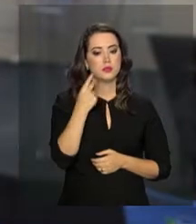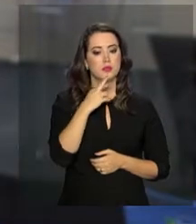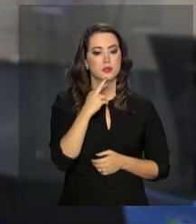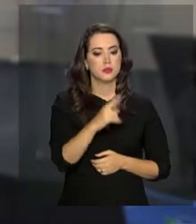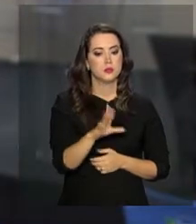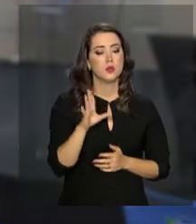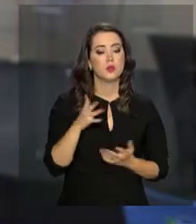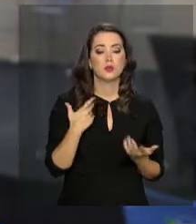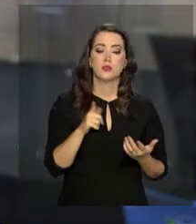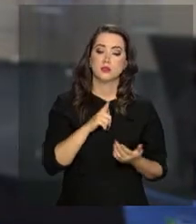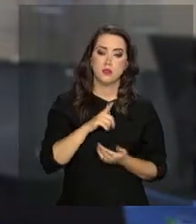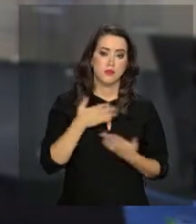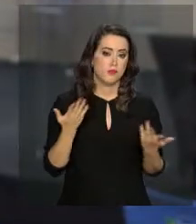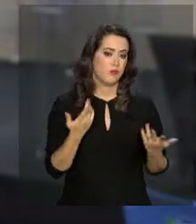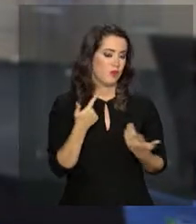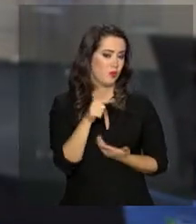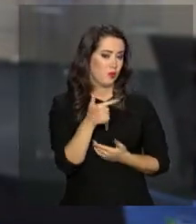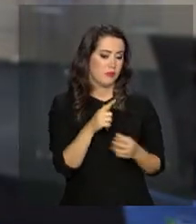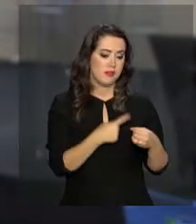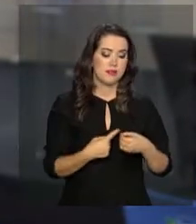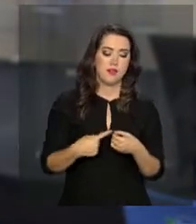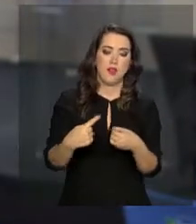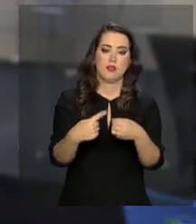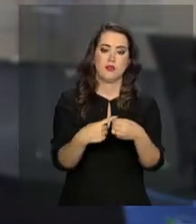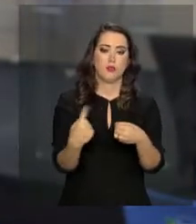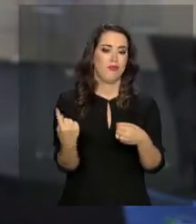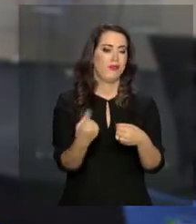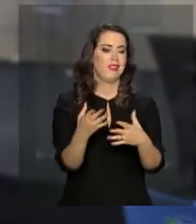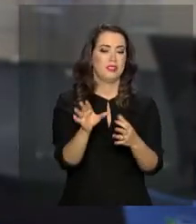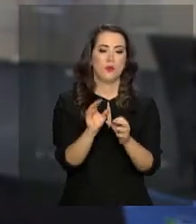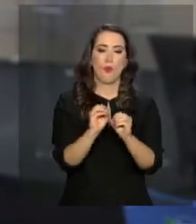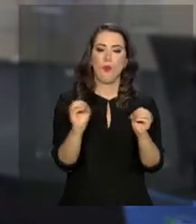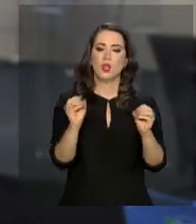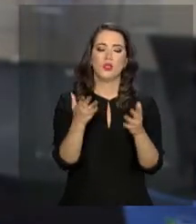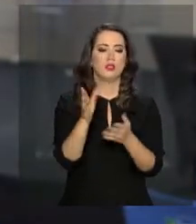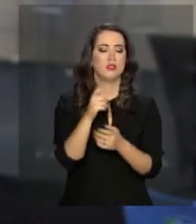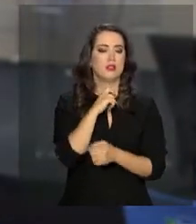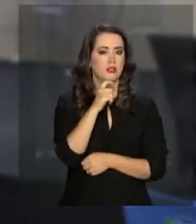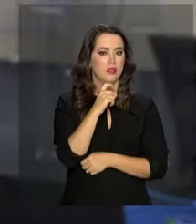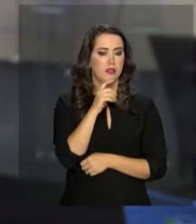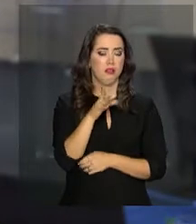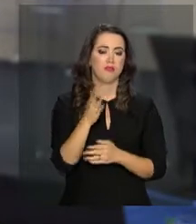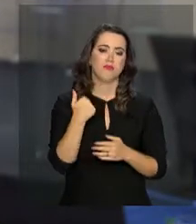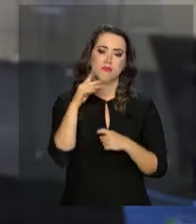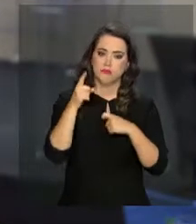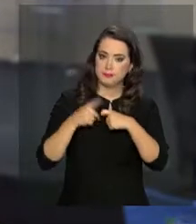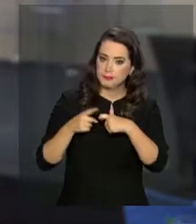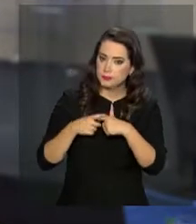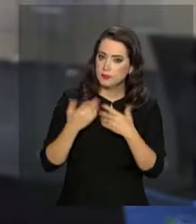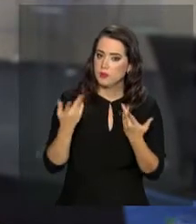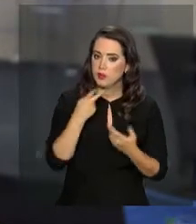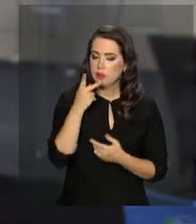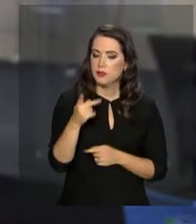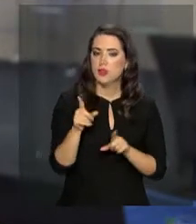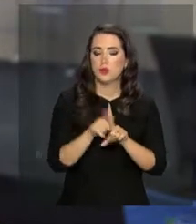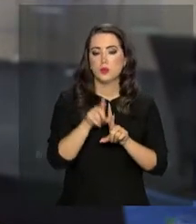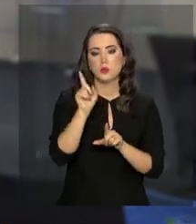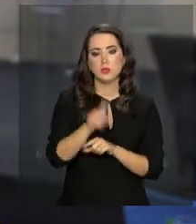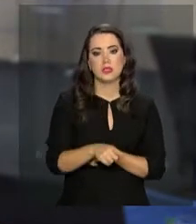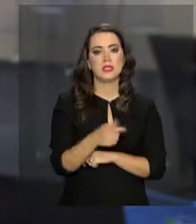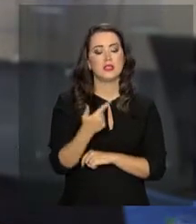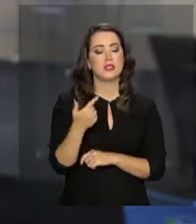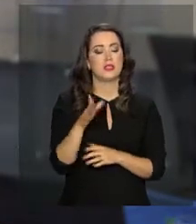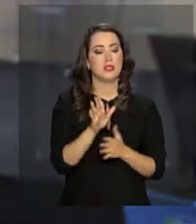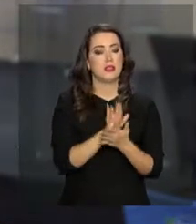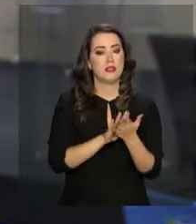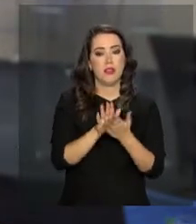foi adotada para não deixar municípios brasileiros sem profissionais do programa mais médicos ele afirmou que nenhum município